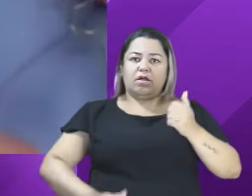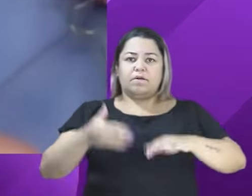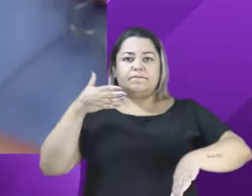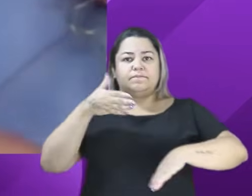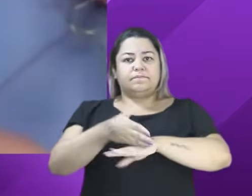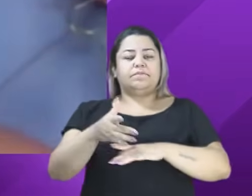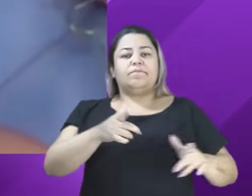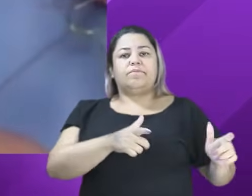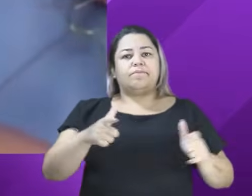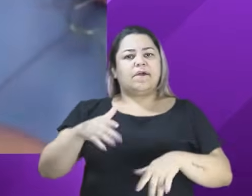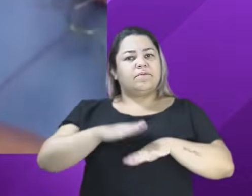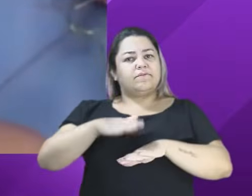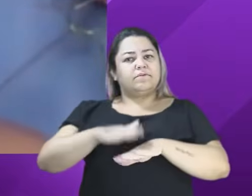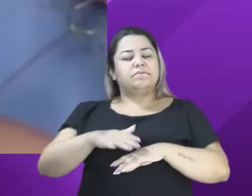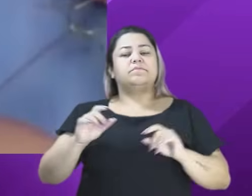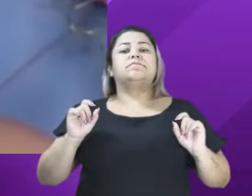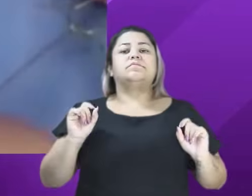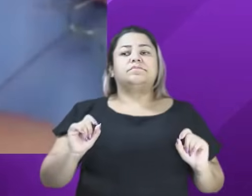aos espaços cada vez mais